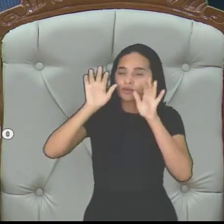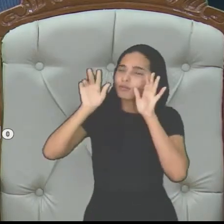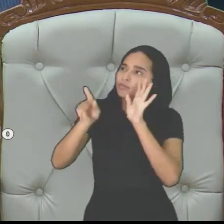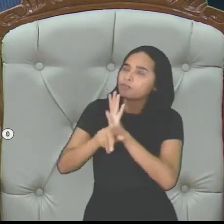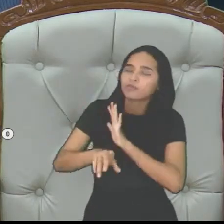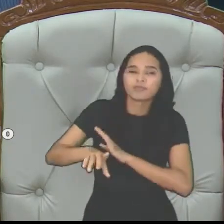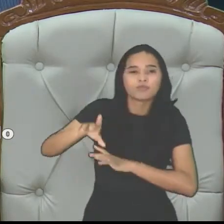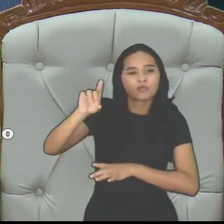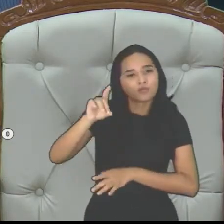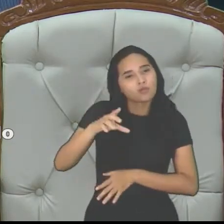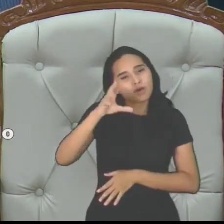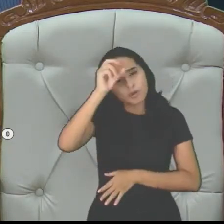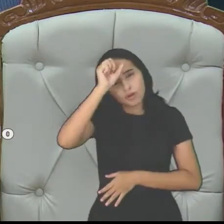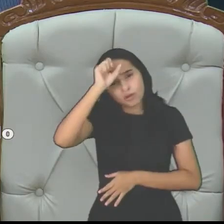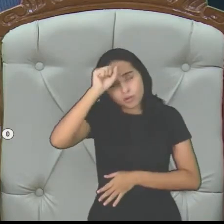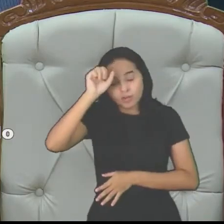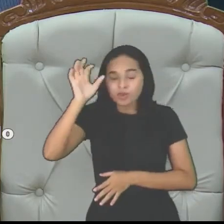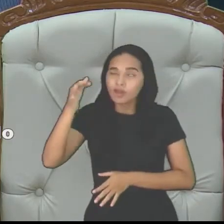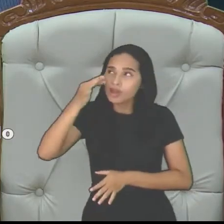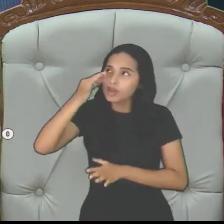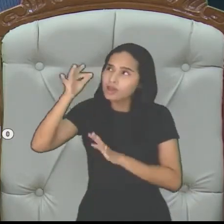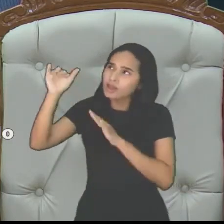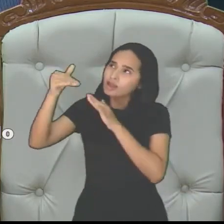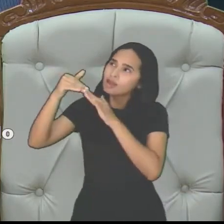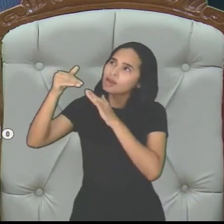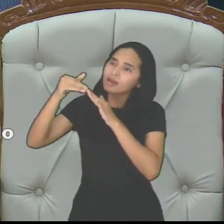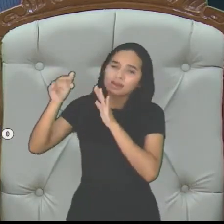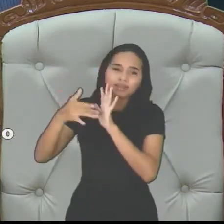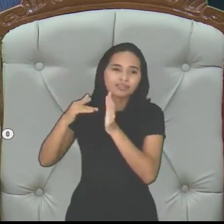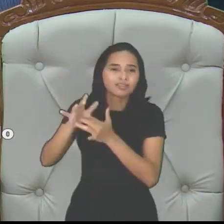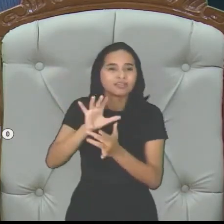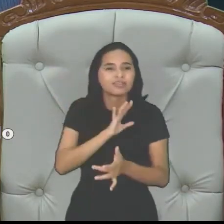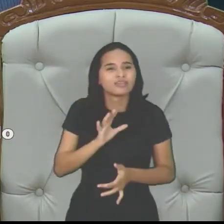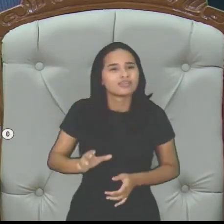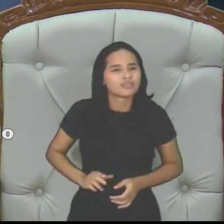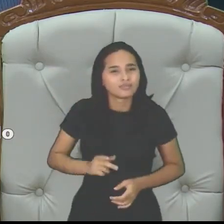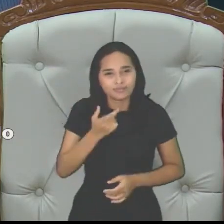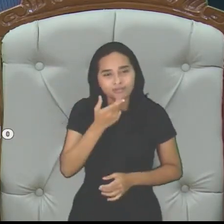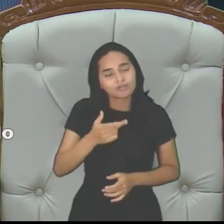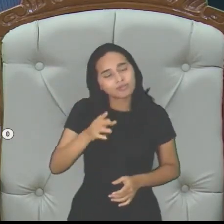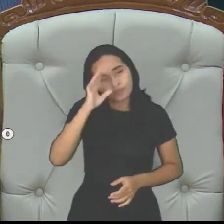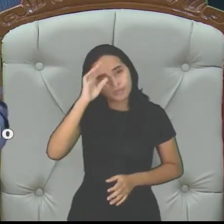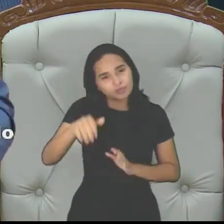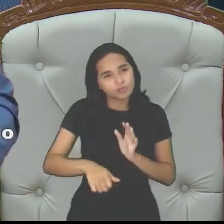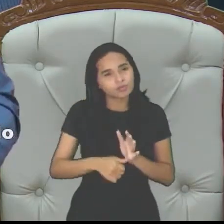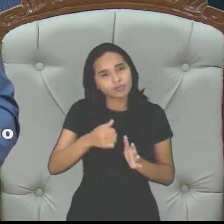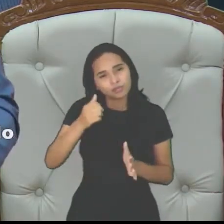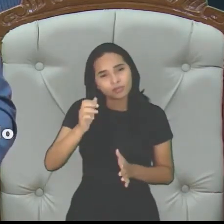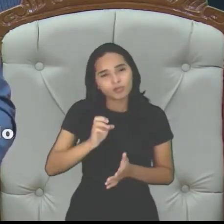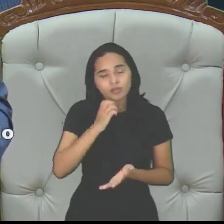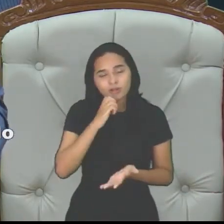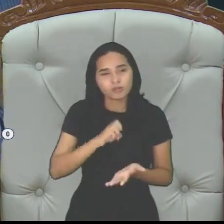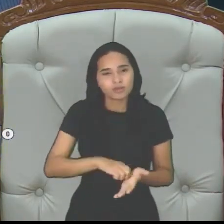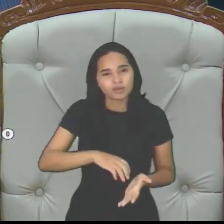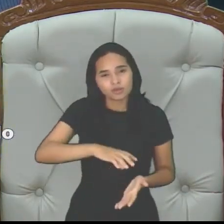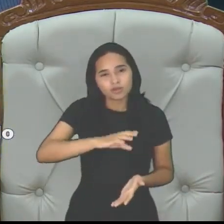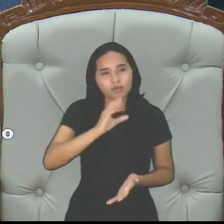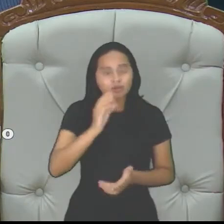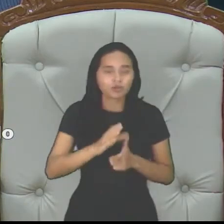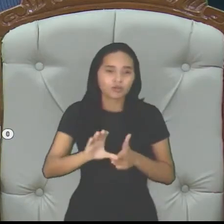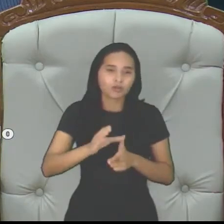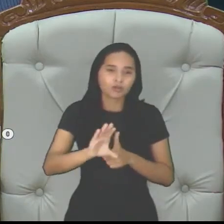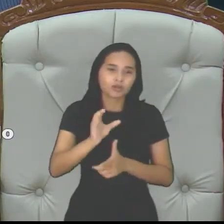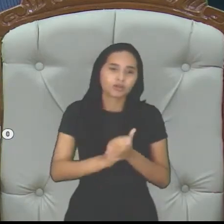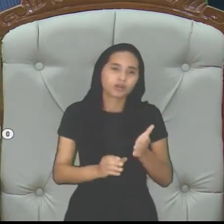que aprendeu do próprio Cristo, irmãos. E ele fala, principalmente na primeira epístola aos Coríntios, capítulo 11, versículo